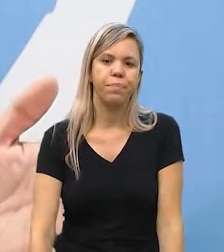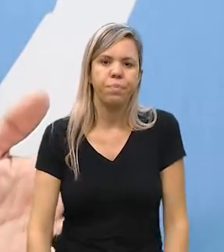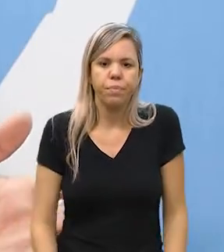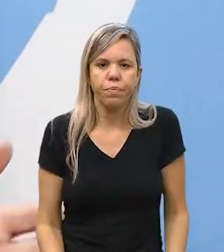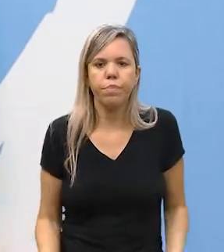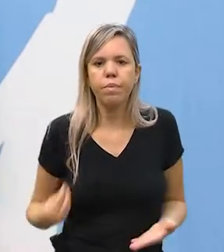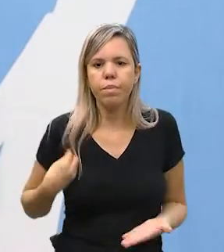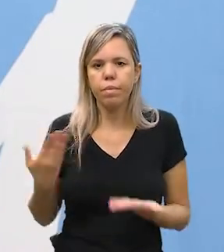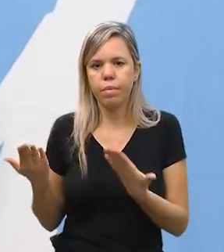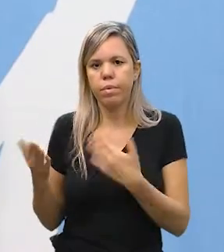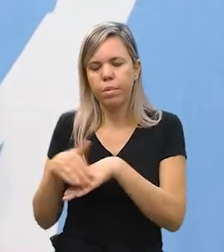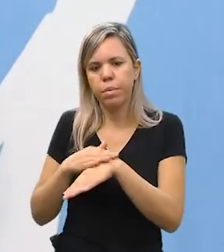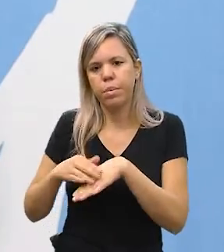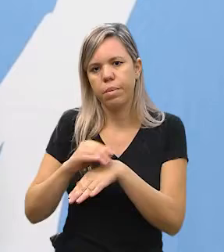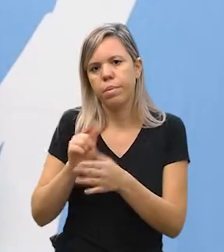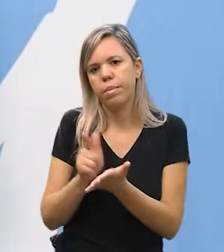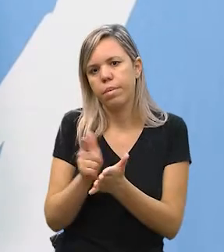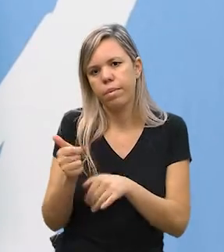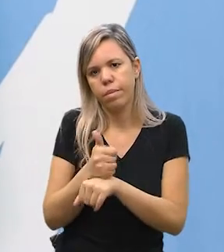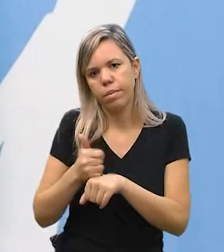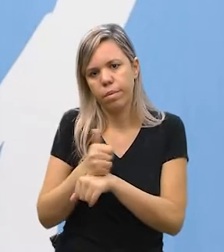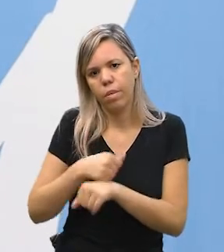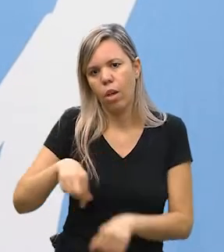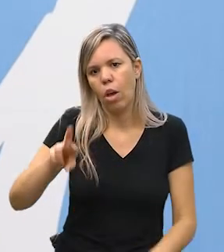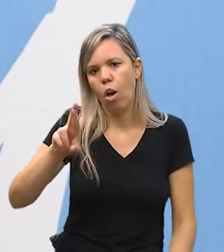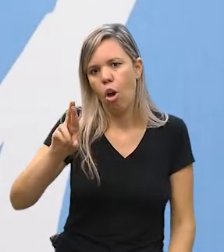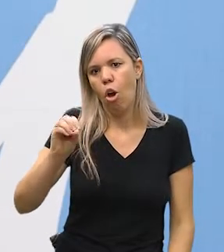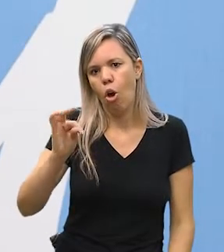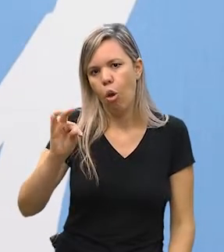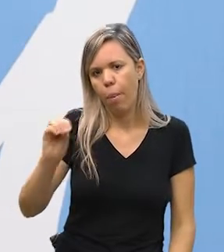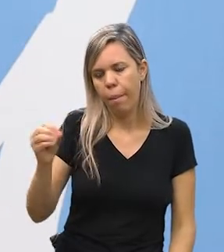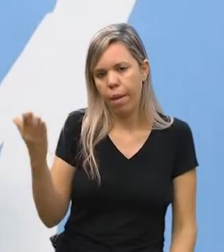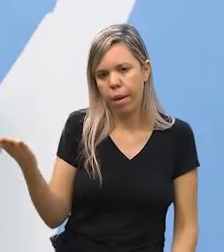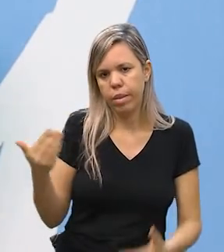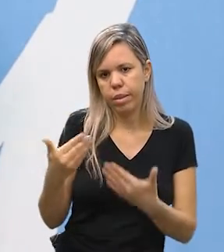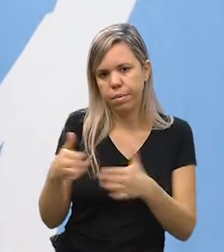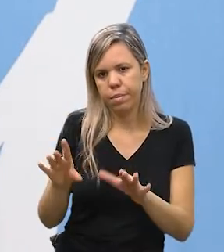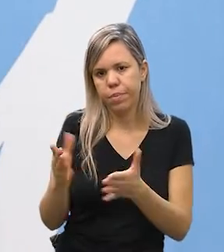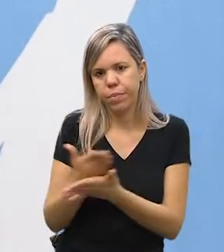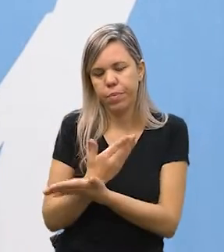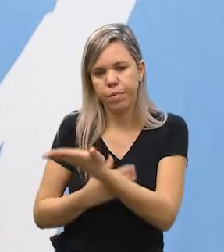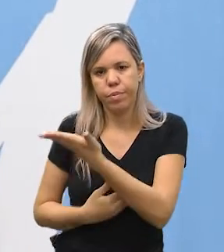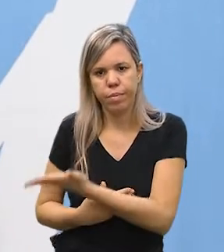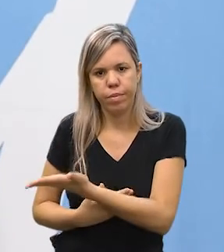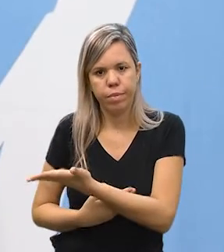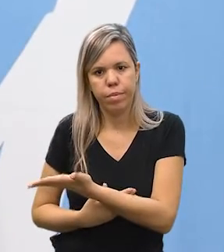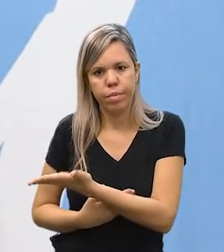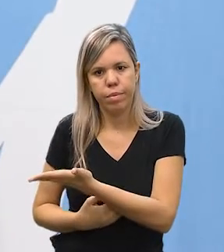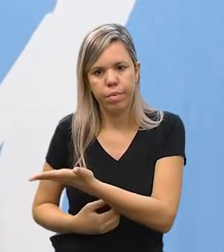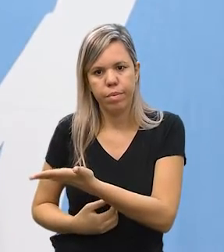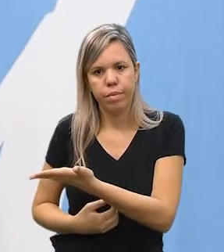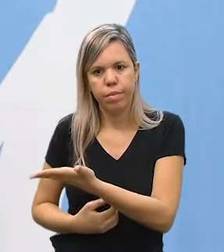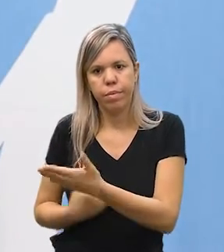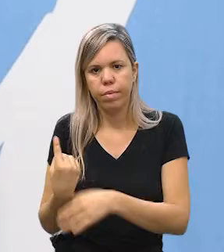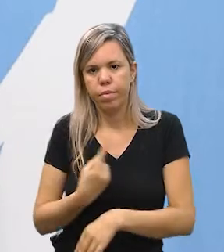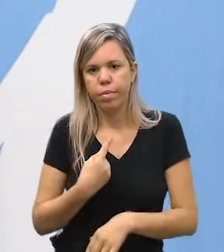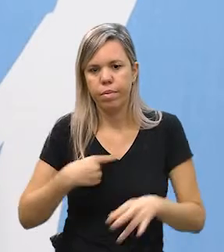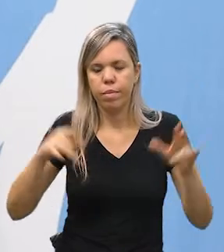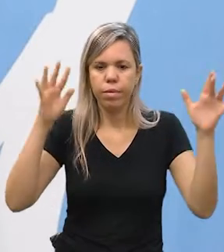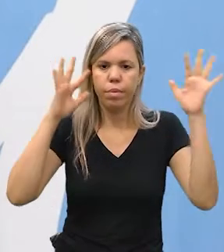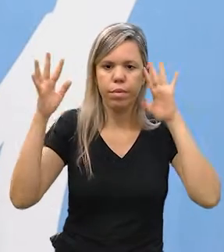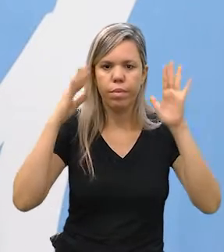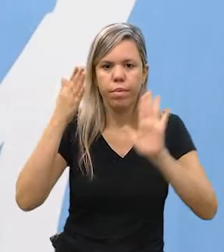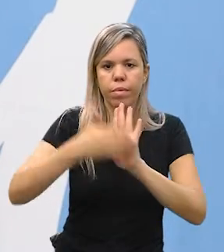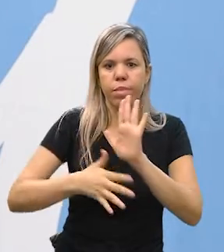A gente está aqui conversando com o jornalista e escritor Roberto Cardinale, ele que está lançando esse livro aqui, ó, Delírios do Isolamento, que tem